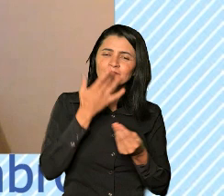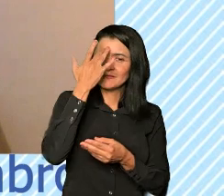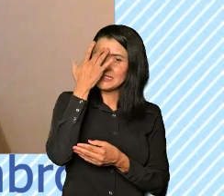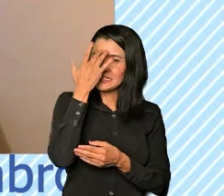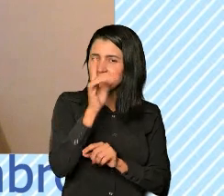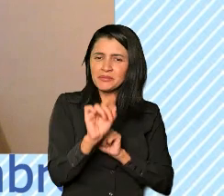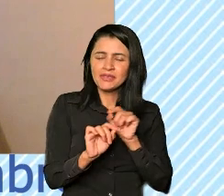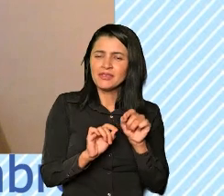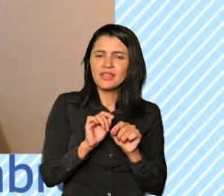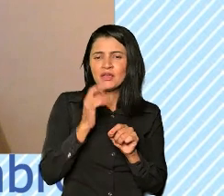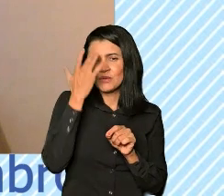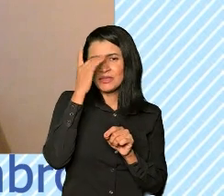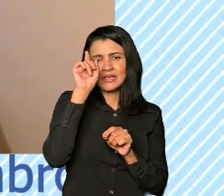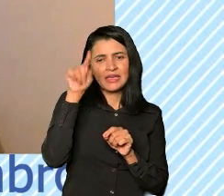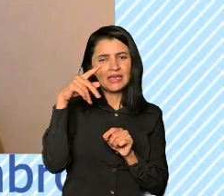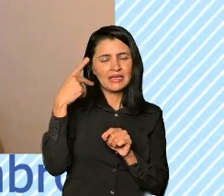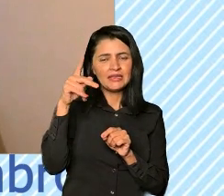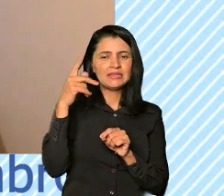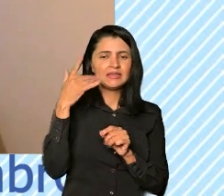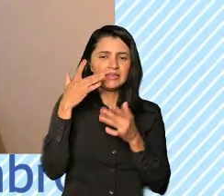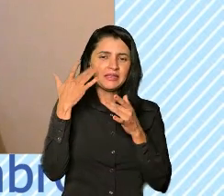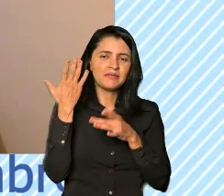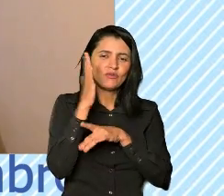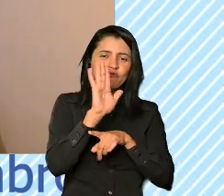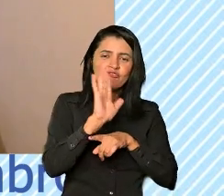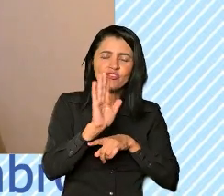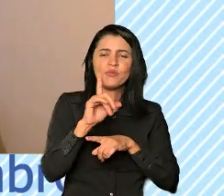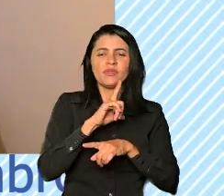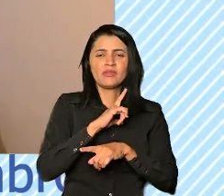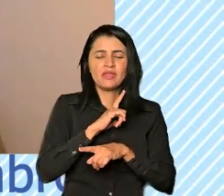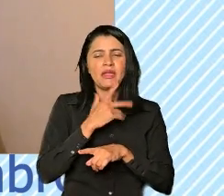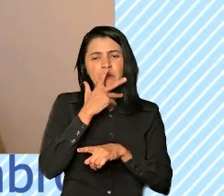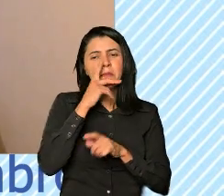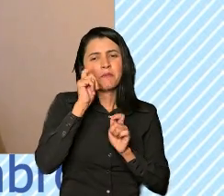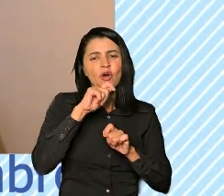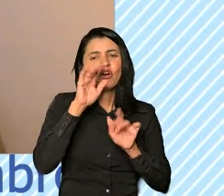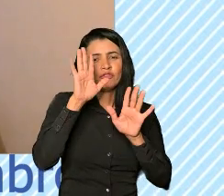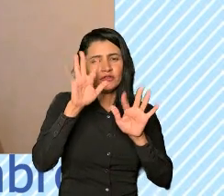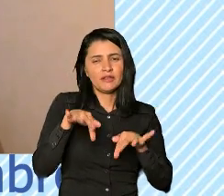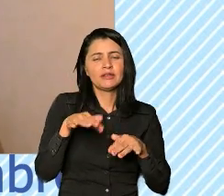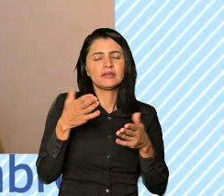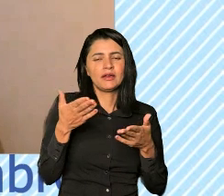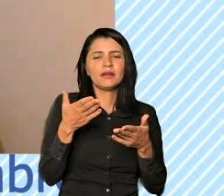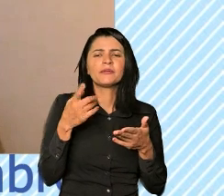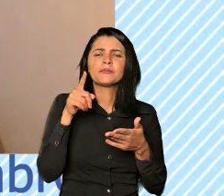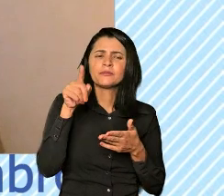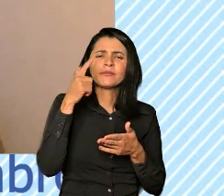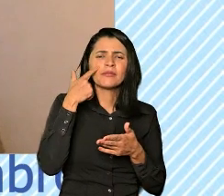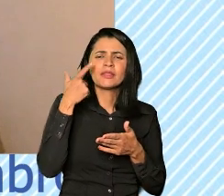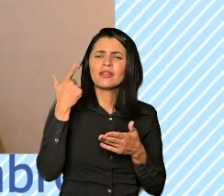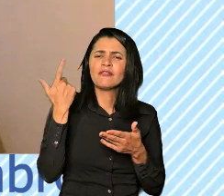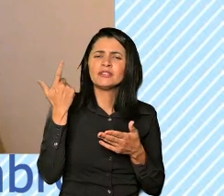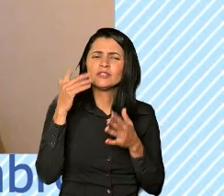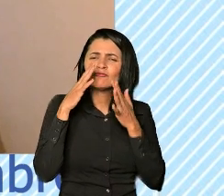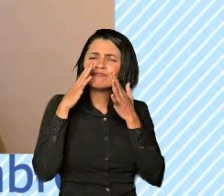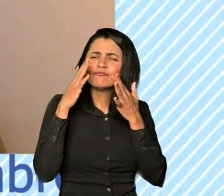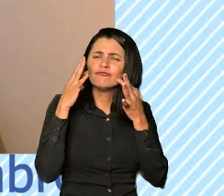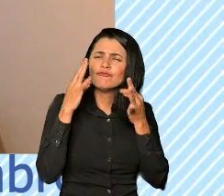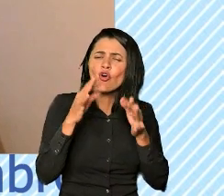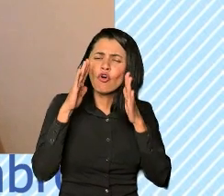sabia disso, eu não sei se até se apareceu no filme, mas eu não me lembrava, mas eu acho que a gente pode encerrar com isso. Ela estava tão